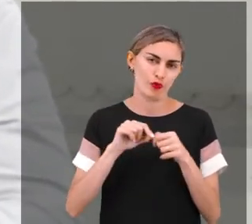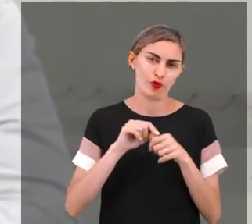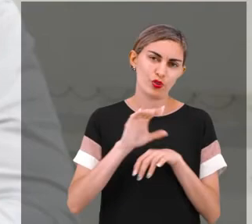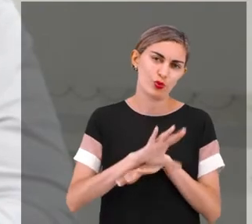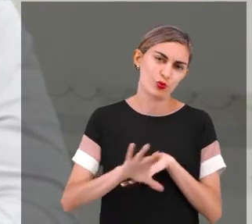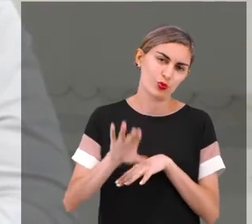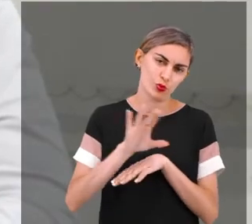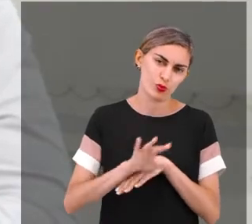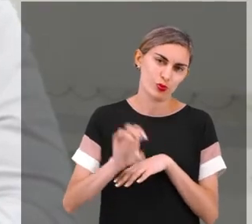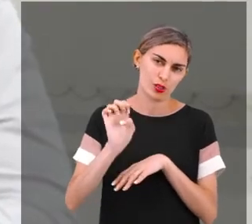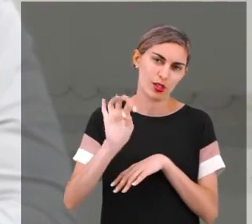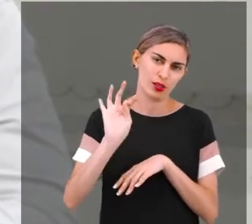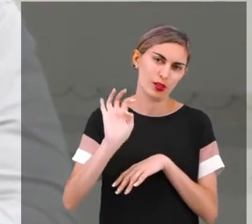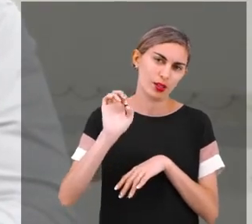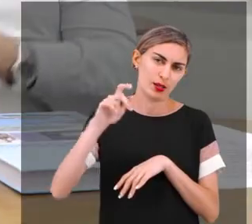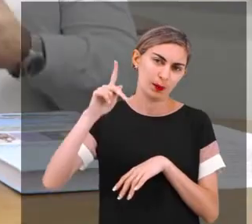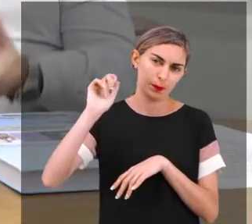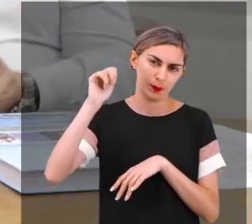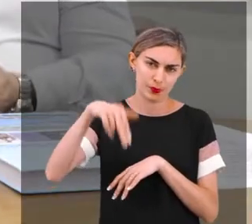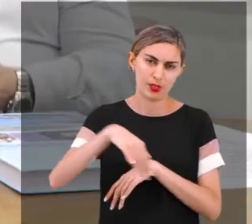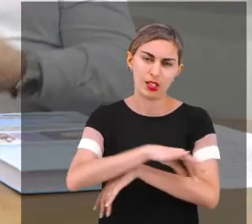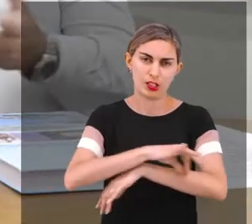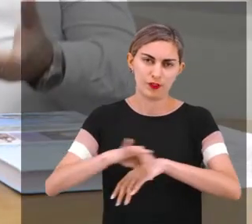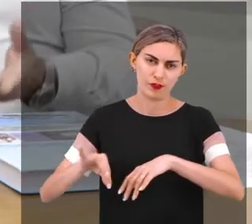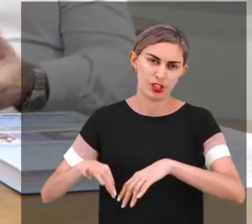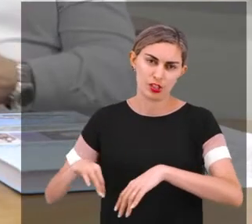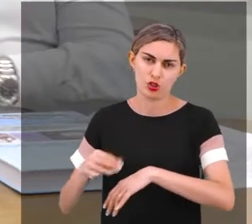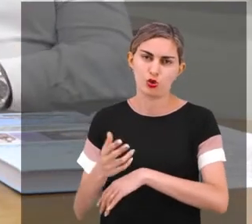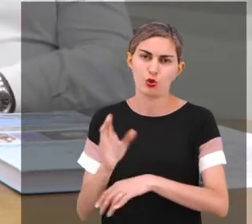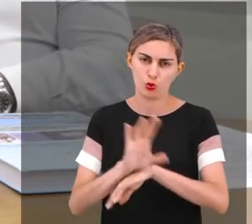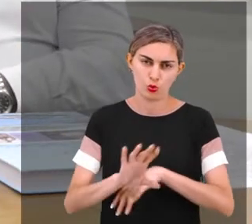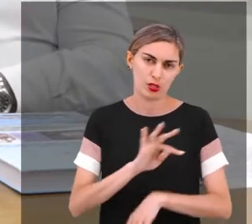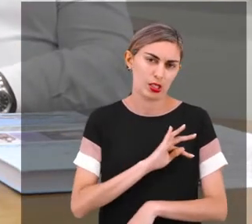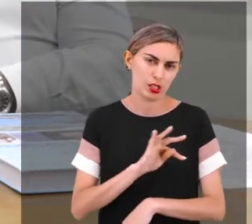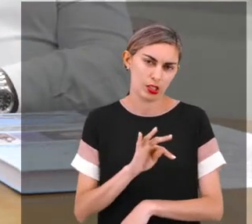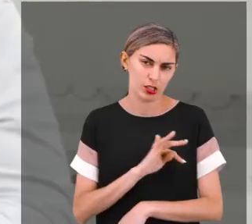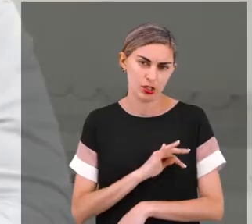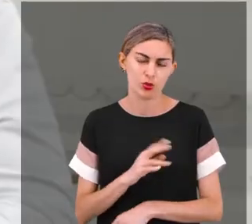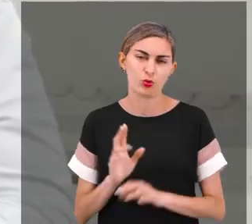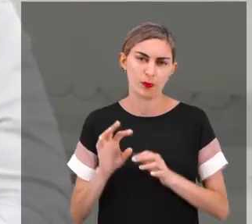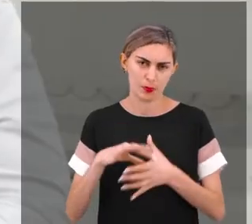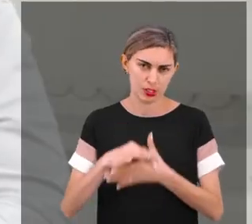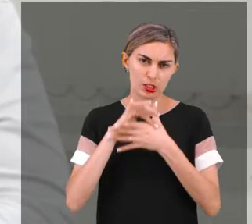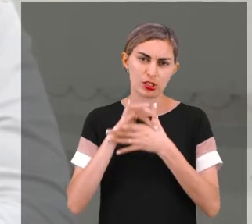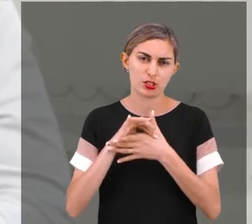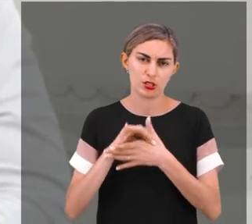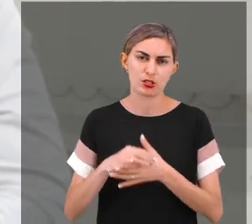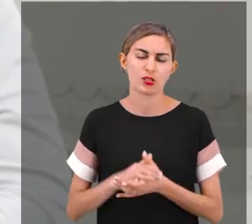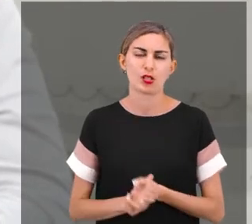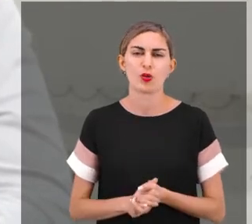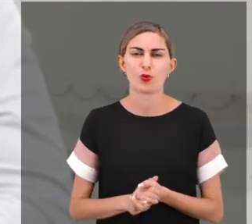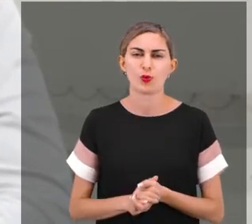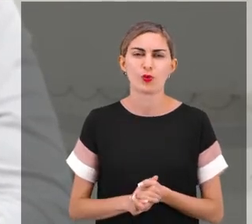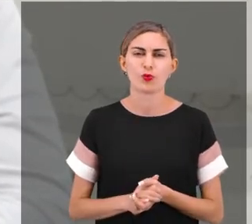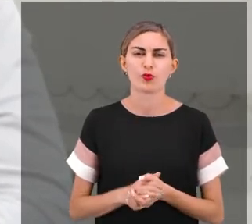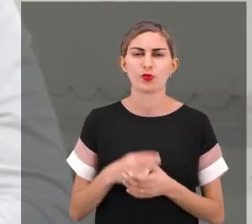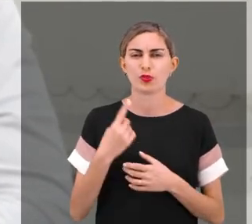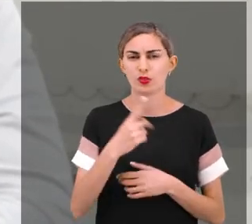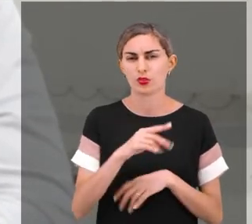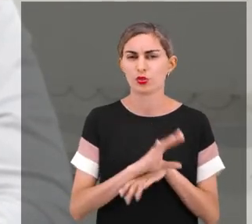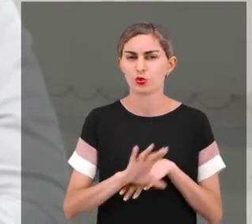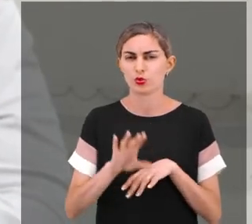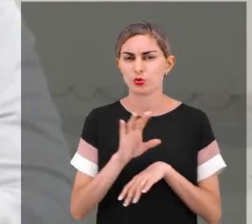um curso no ETPAM, Edificações, curso técnico, não é? Curso presencial.